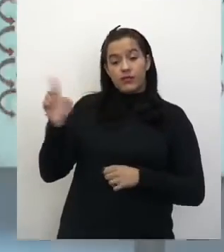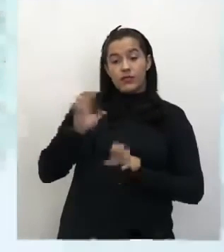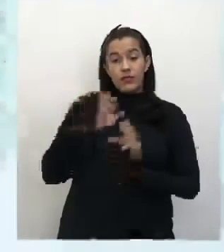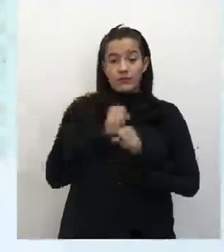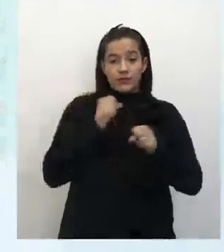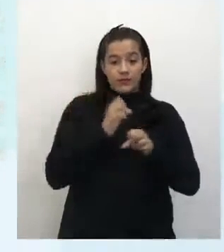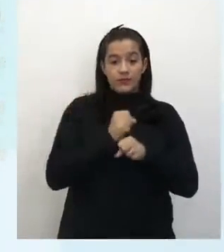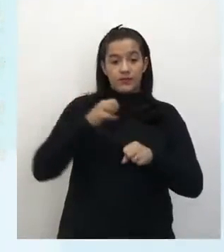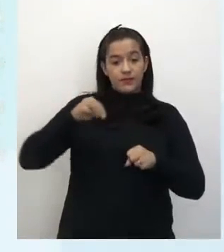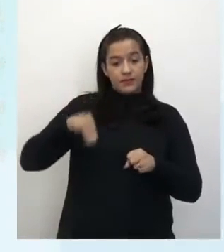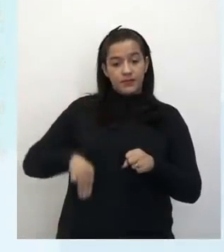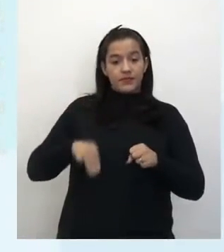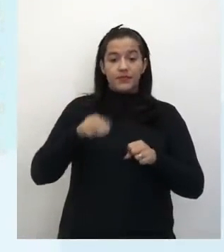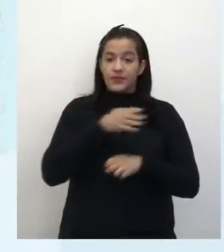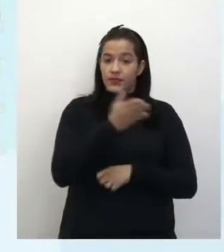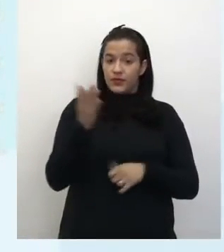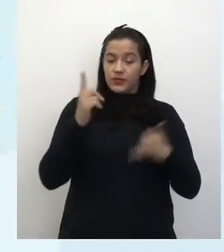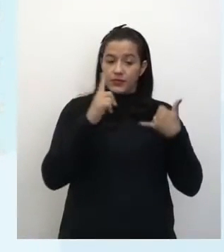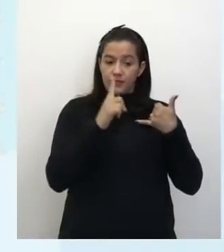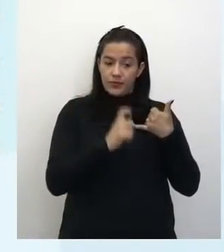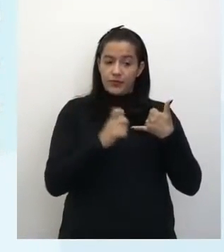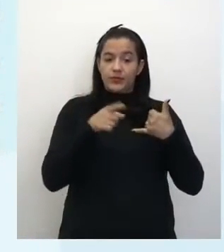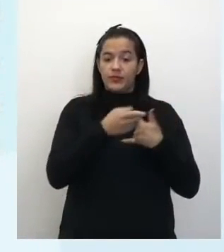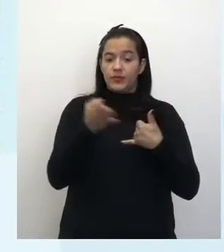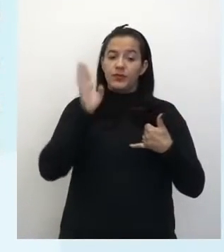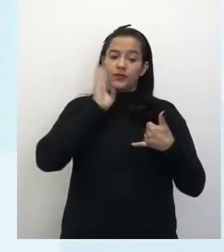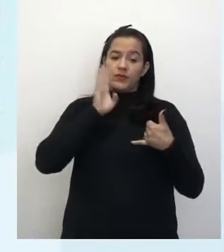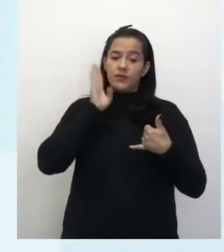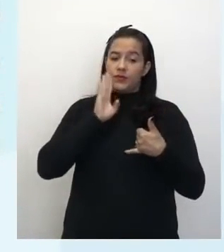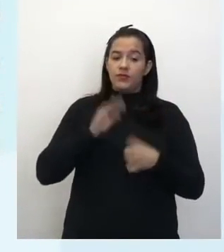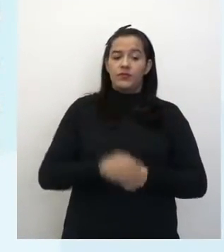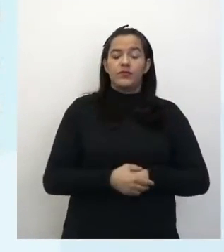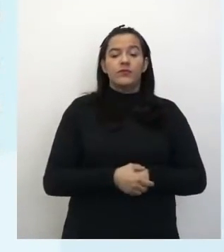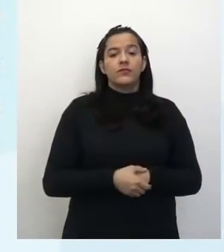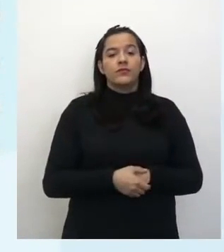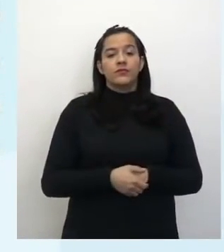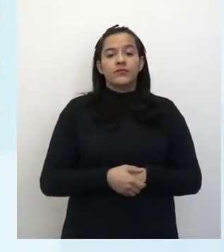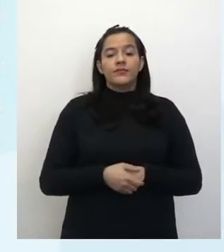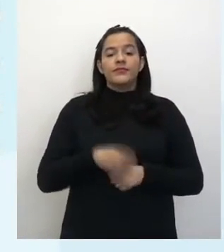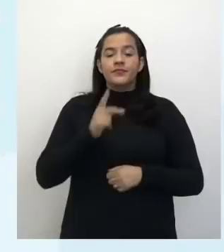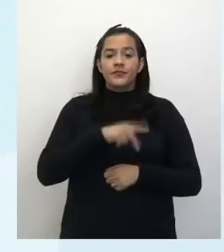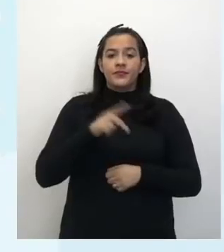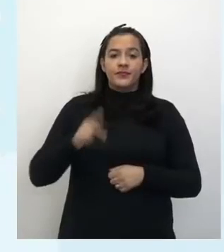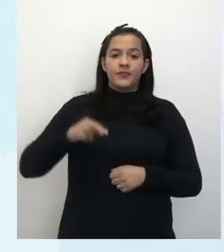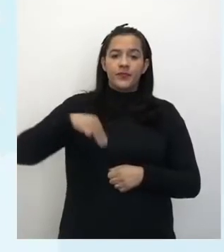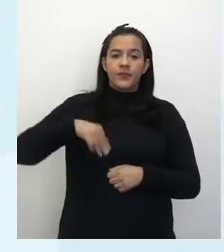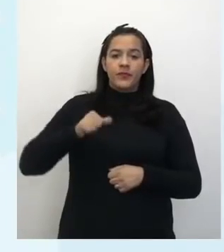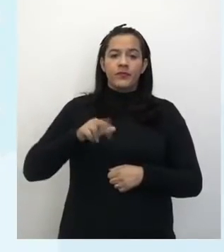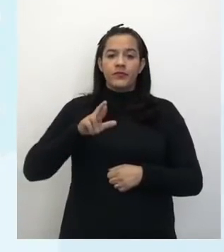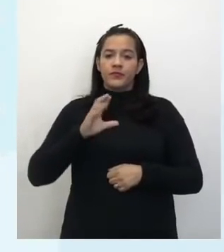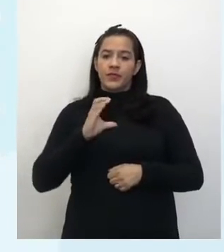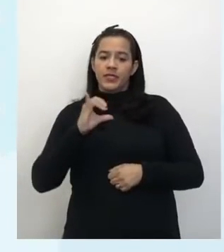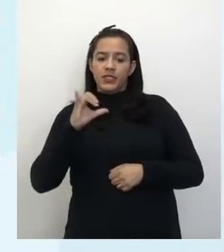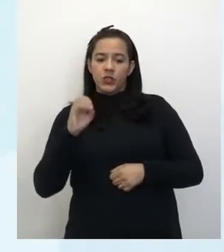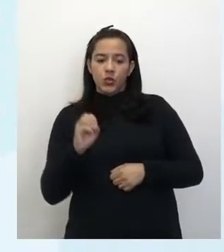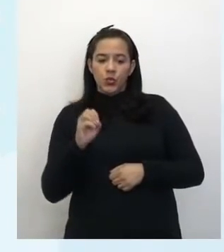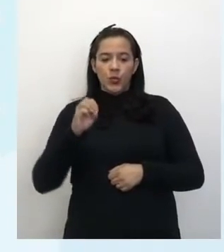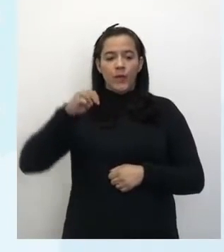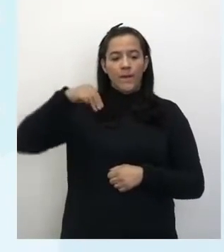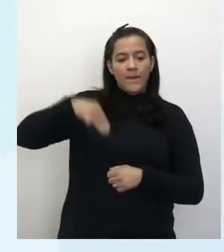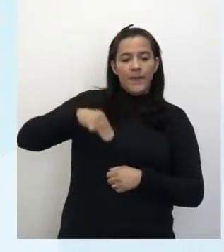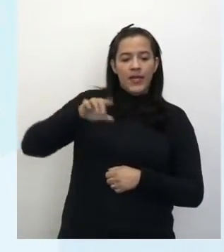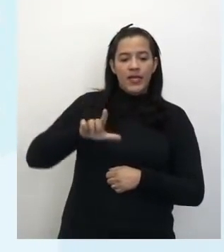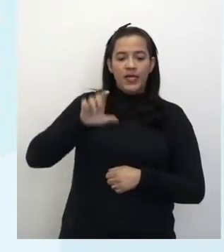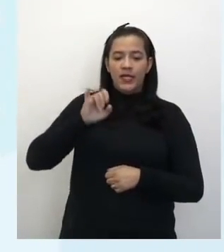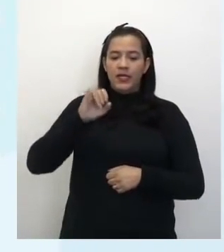nós temos, aliás, ó, já tira um print aí, que isso aí é muito legal, viu? Então, falando nisso, né? O professor Márcio falando ali, ó, tá vendo no milímetro, faltou